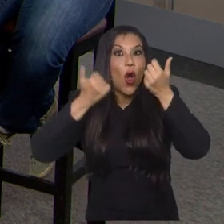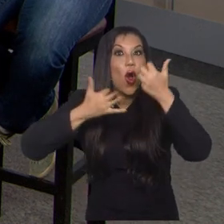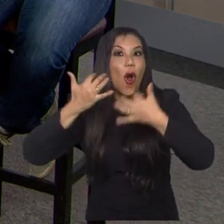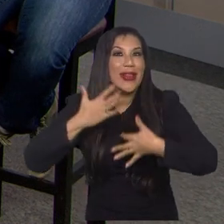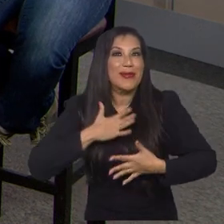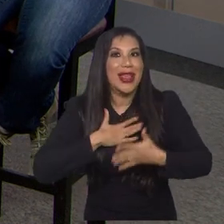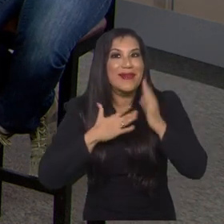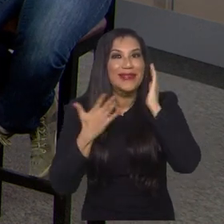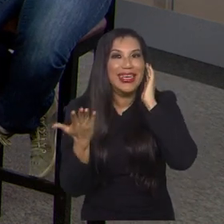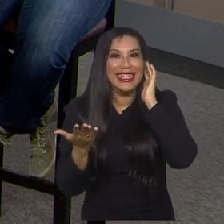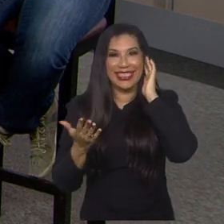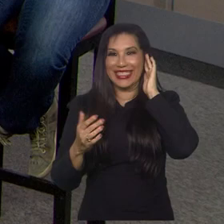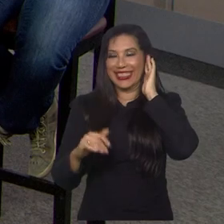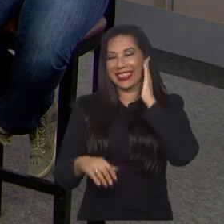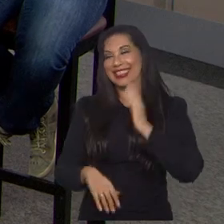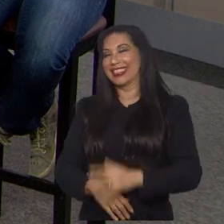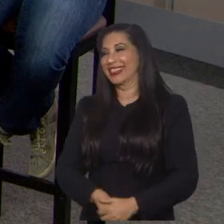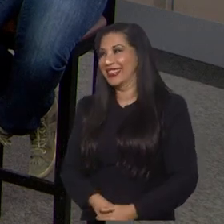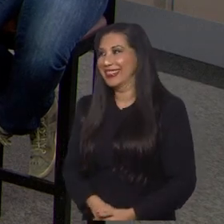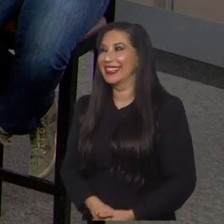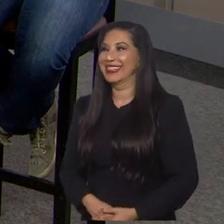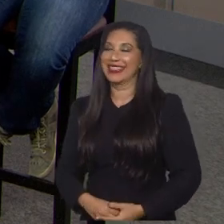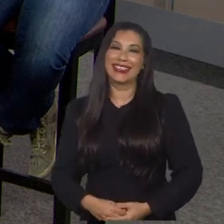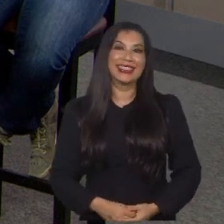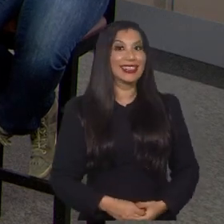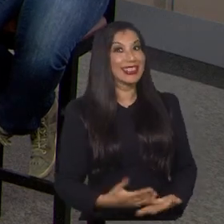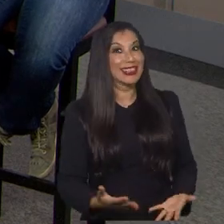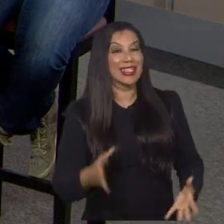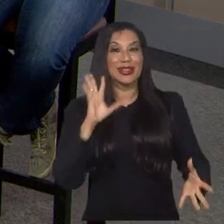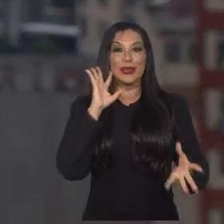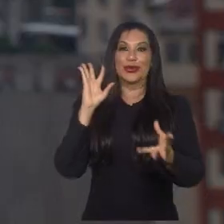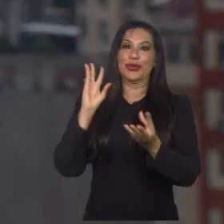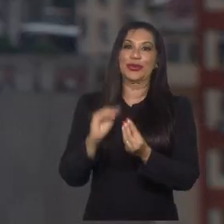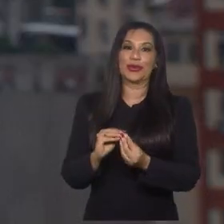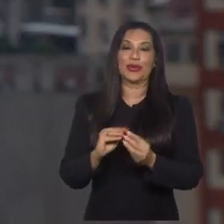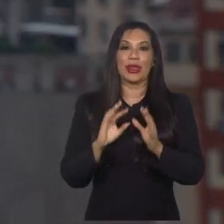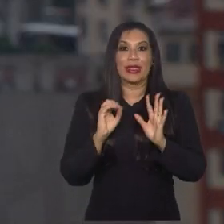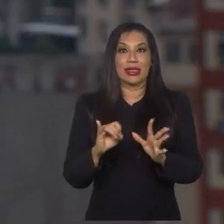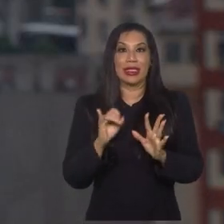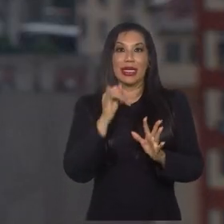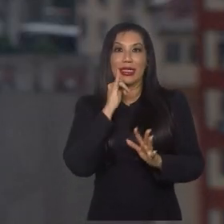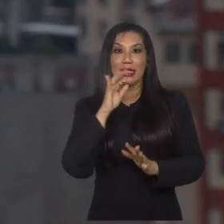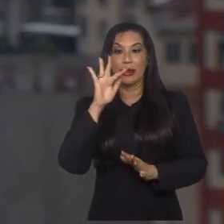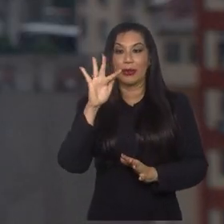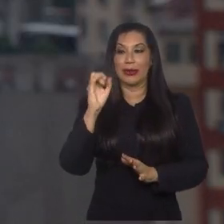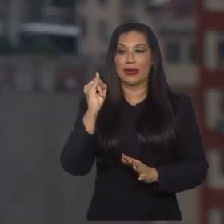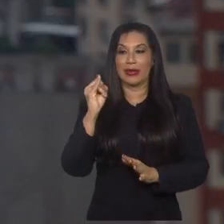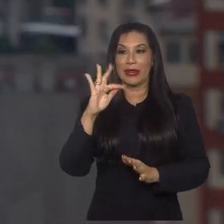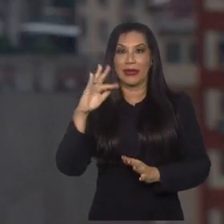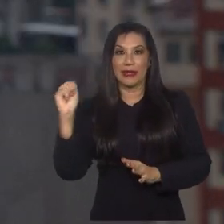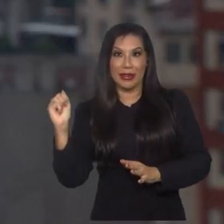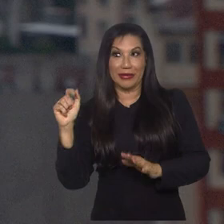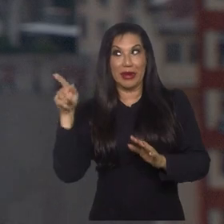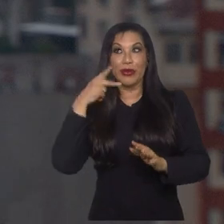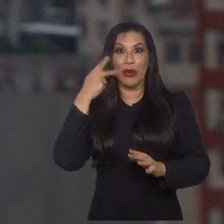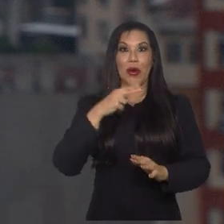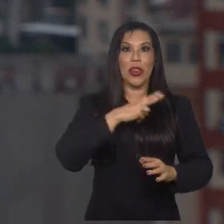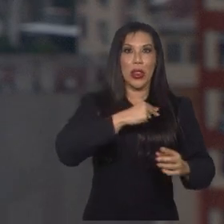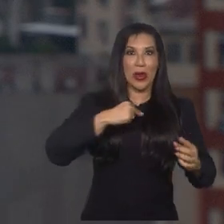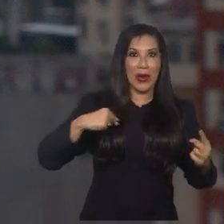mim. Raquel. Então, a lógica é essa. Se for pela lógica da FIFA, é